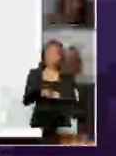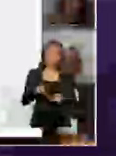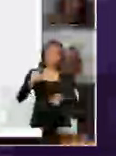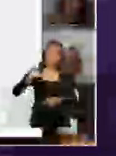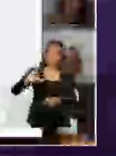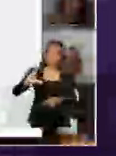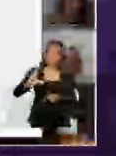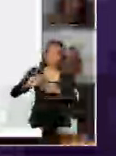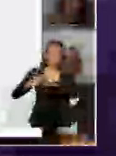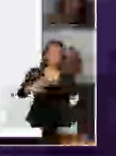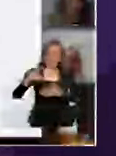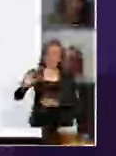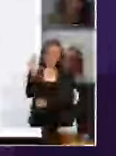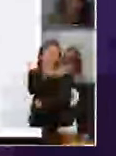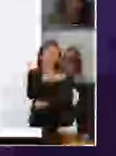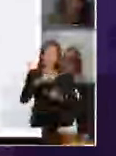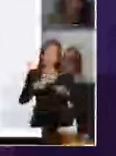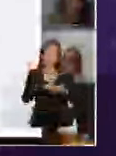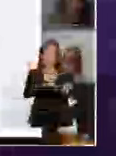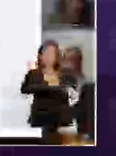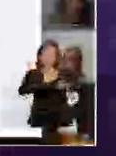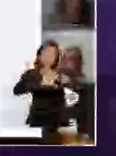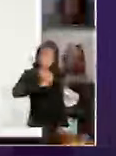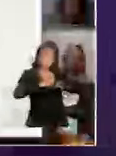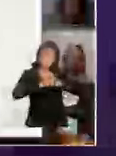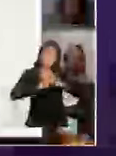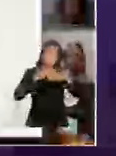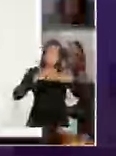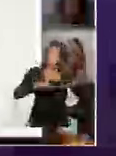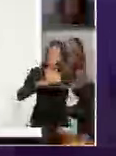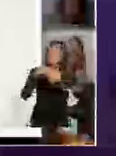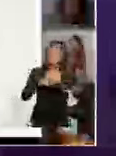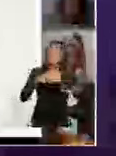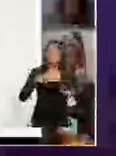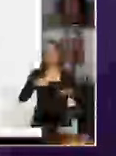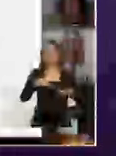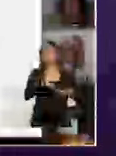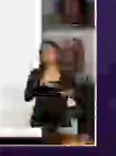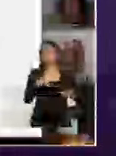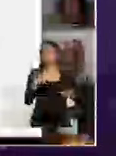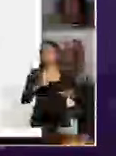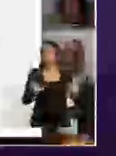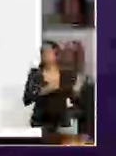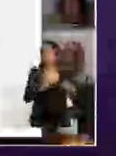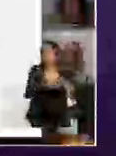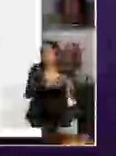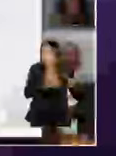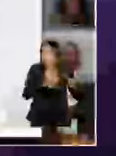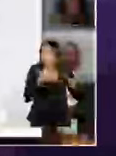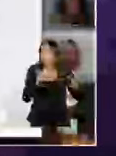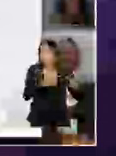vacinas e também da própria infecção natural corroboram para a redução no número de óbitos, porque entende-se que uma